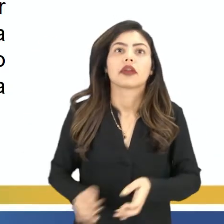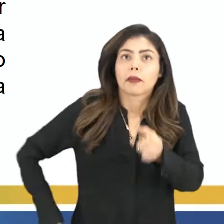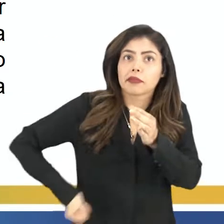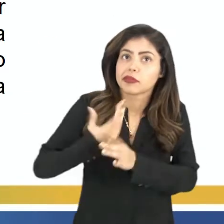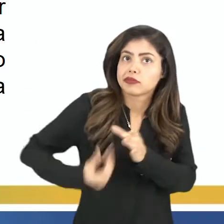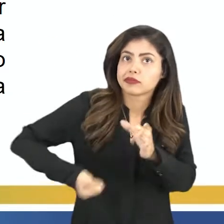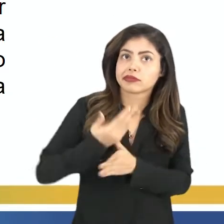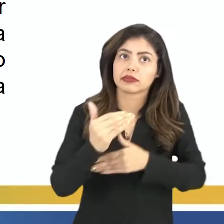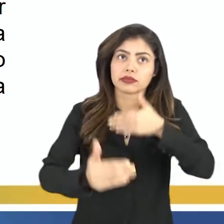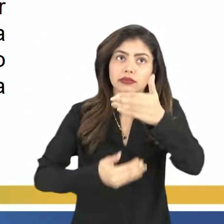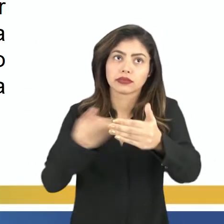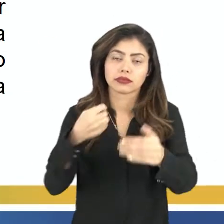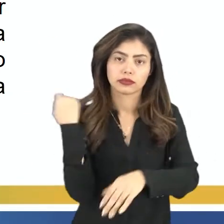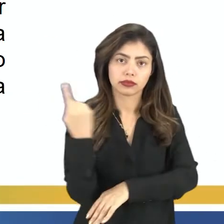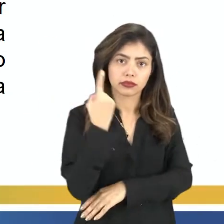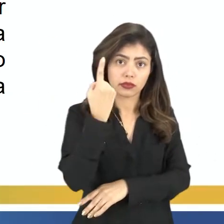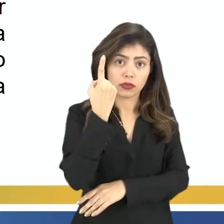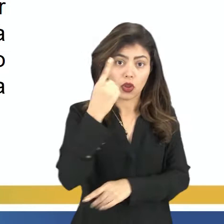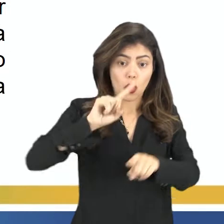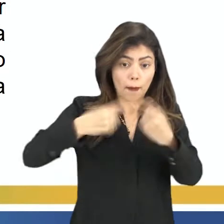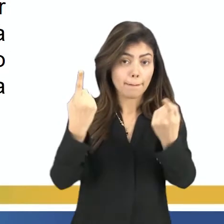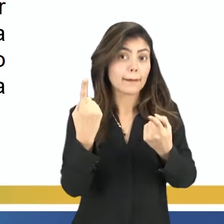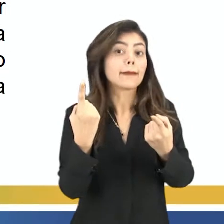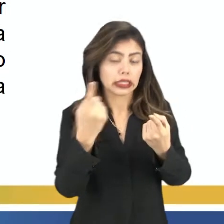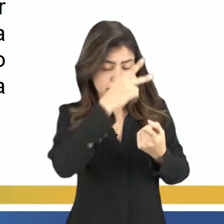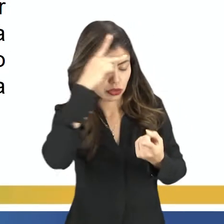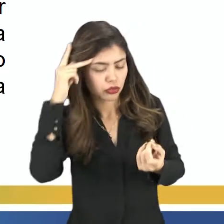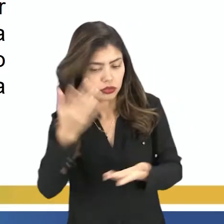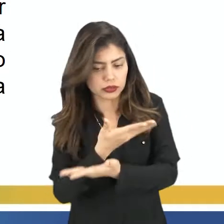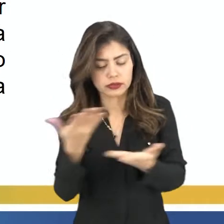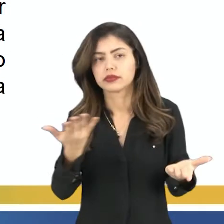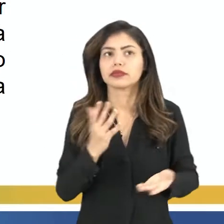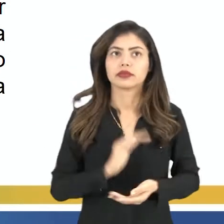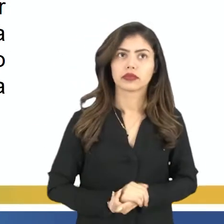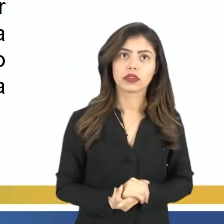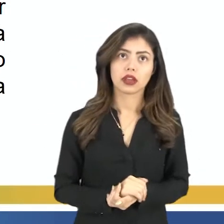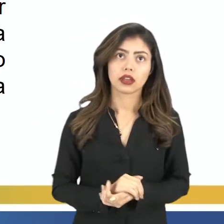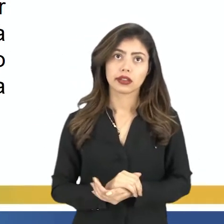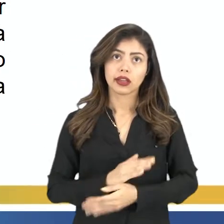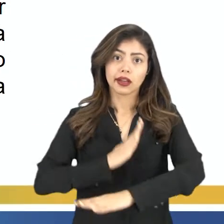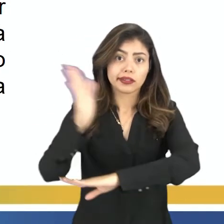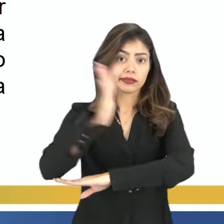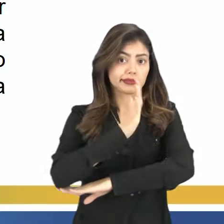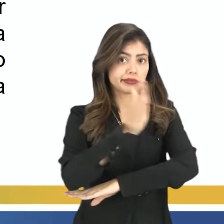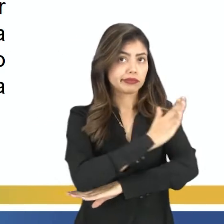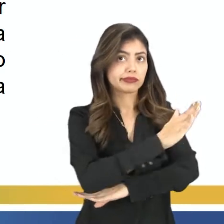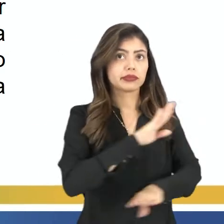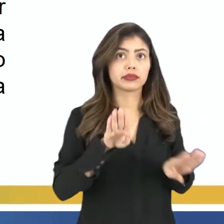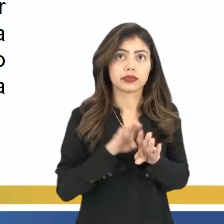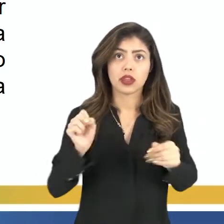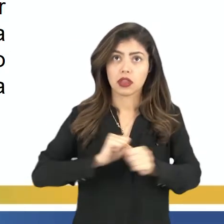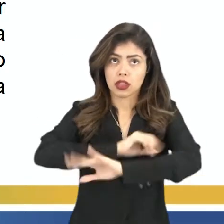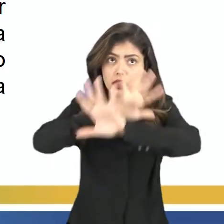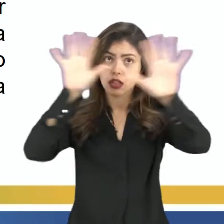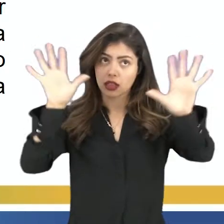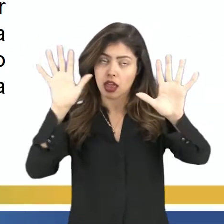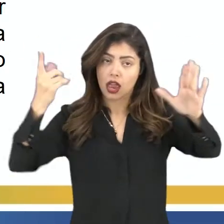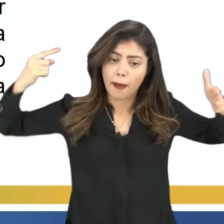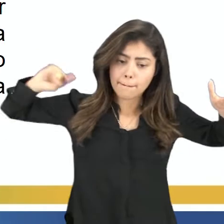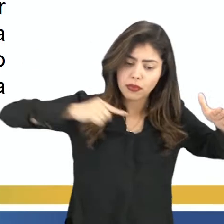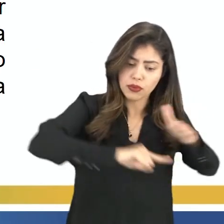produzida através de um ou mais indivíduos. Muito frequentemente, ela possui clara